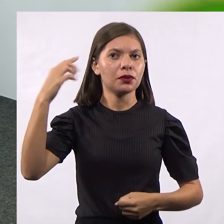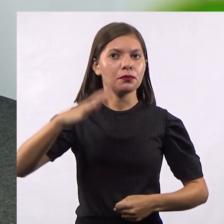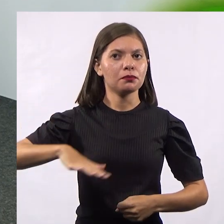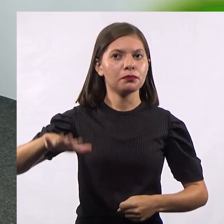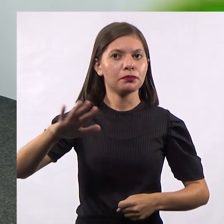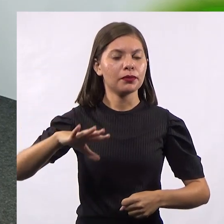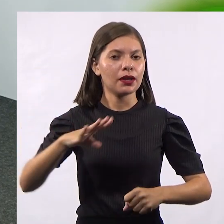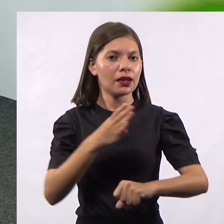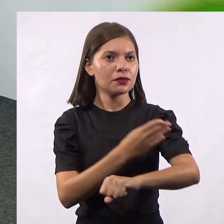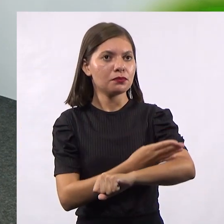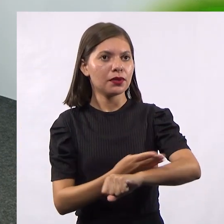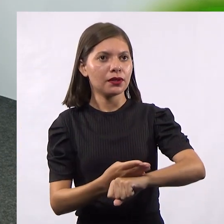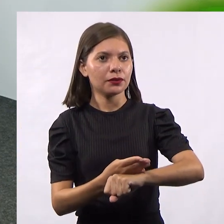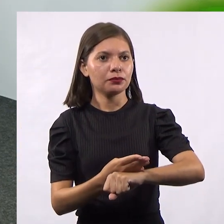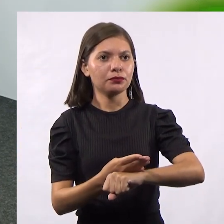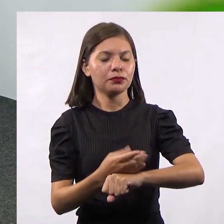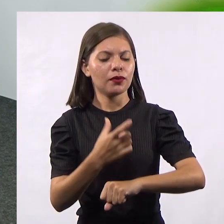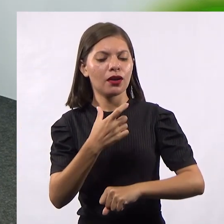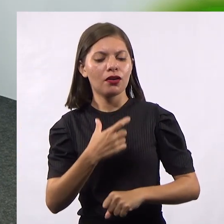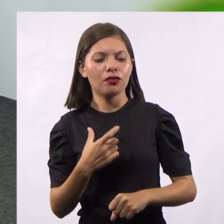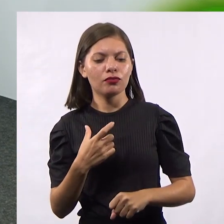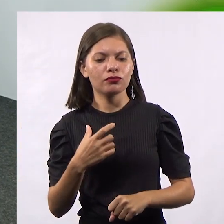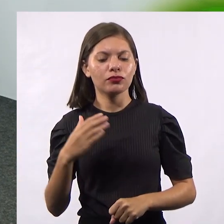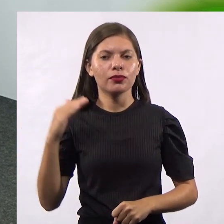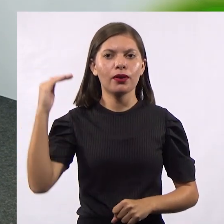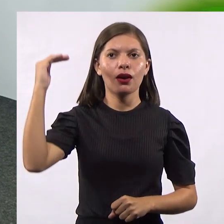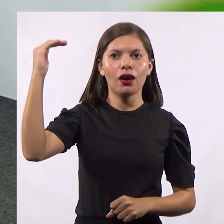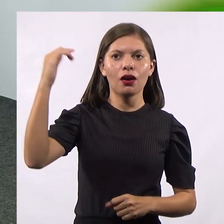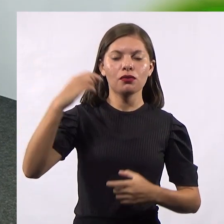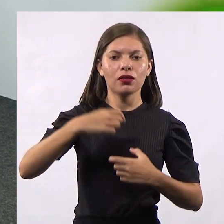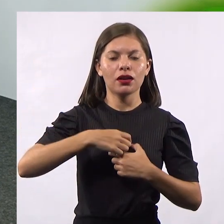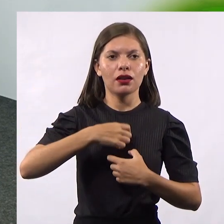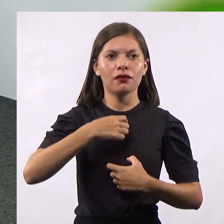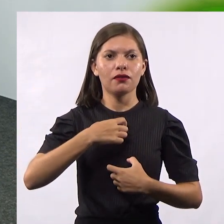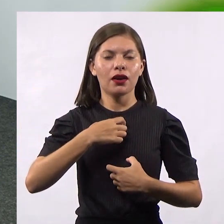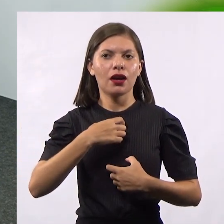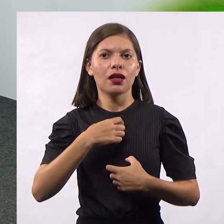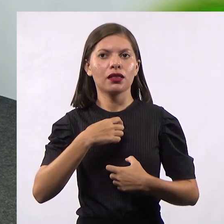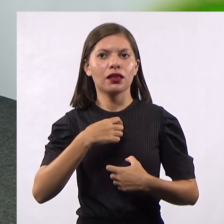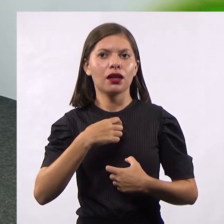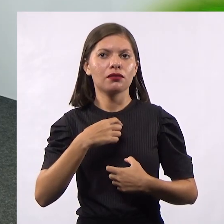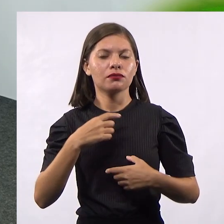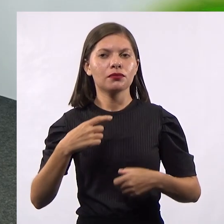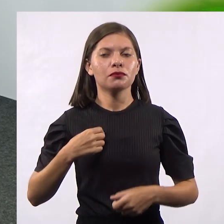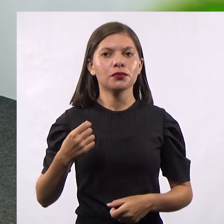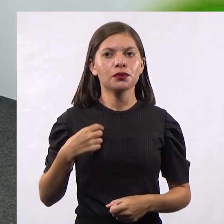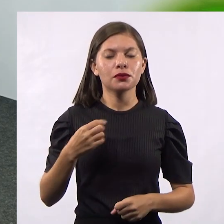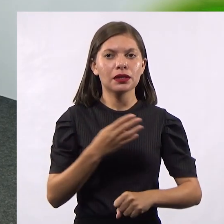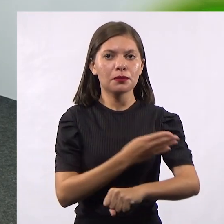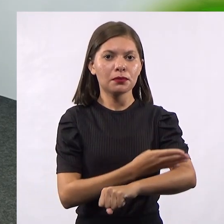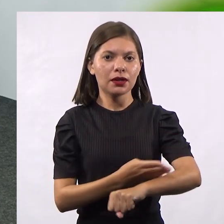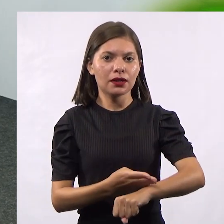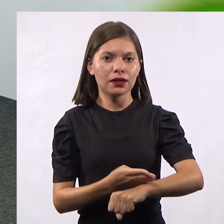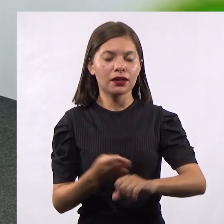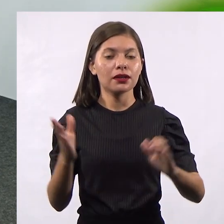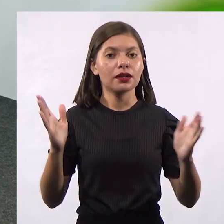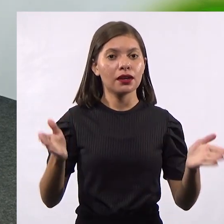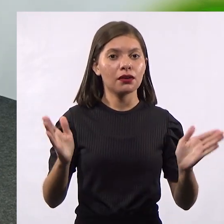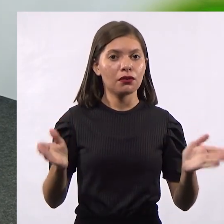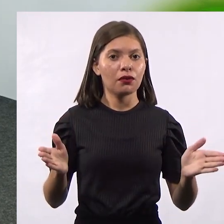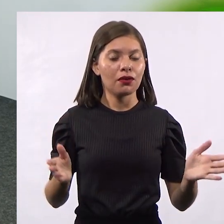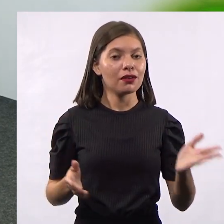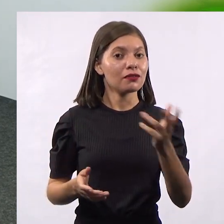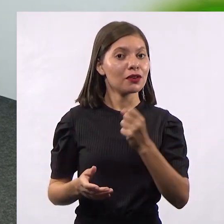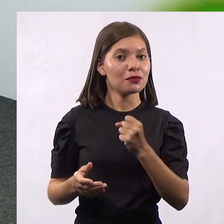Realidades. Eu sou alta, estou com uma gravata vermelha, blusa branca e calça preta. E agora nós vamos para a